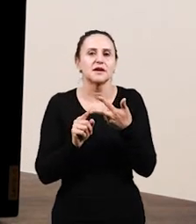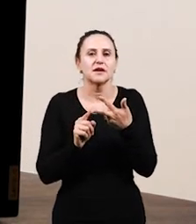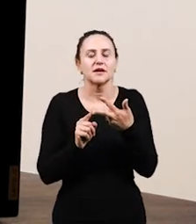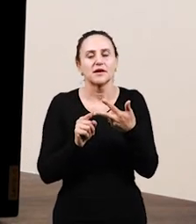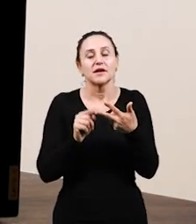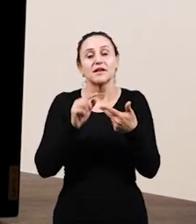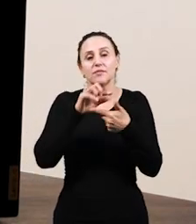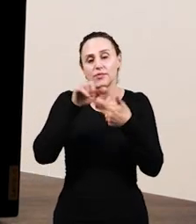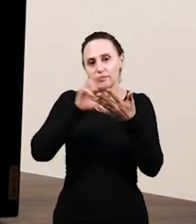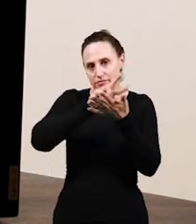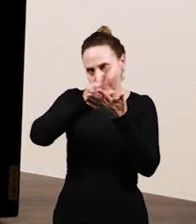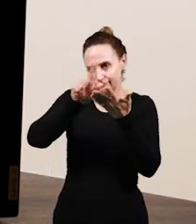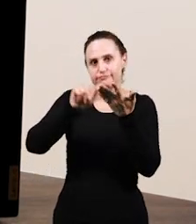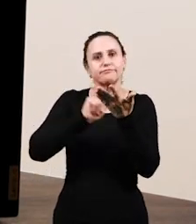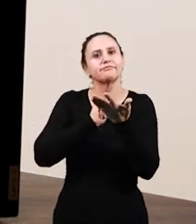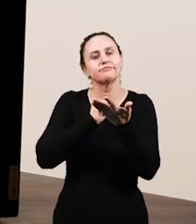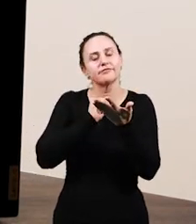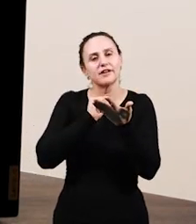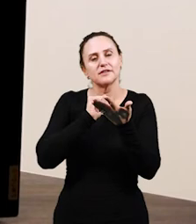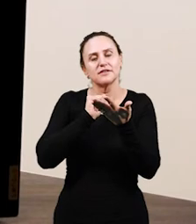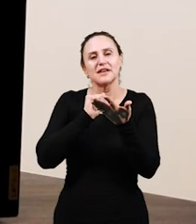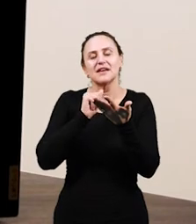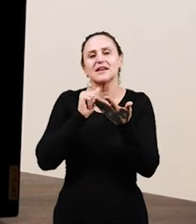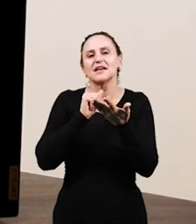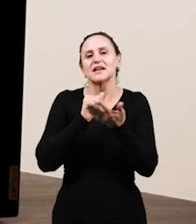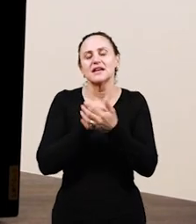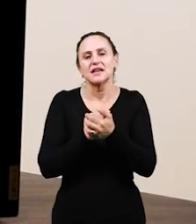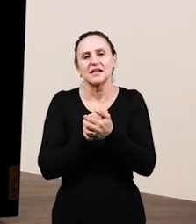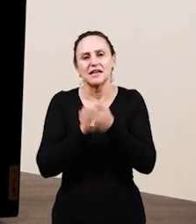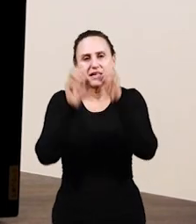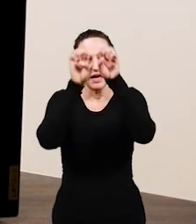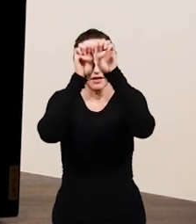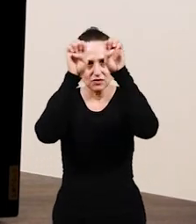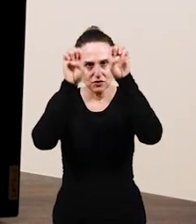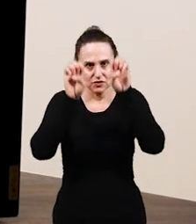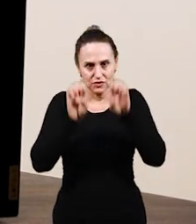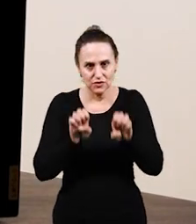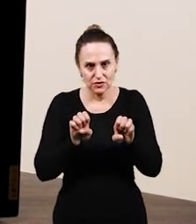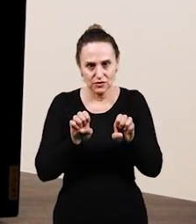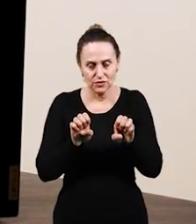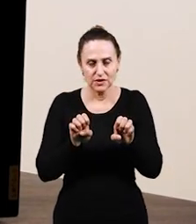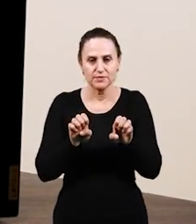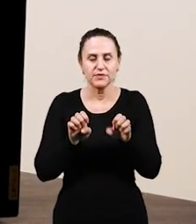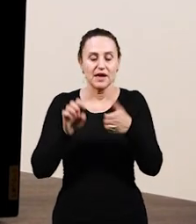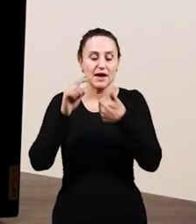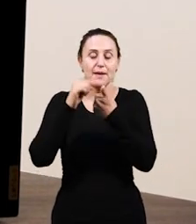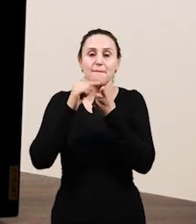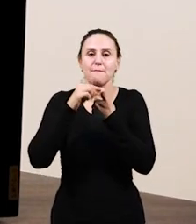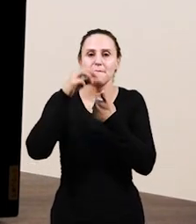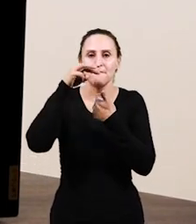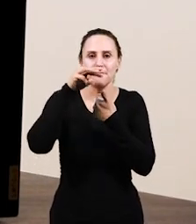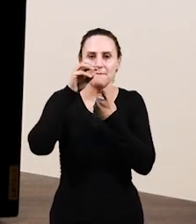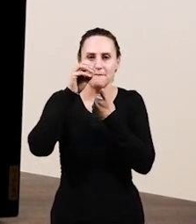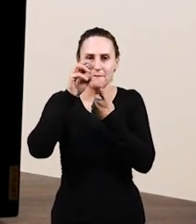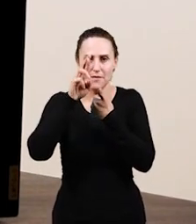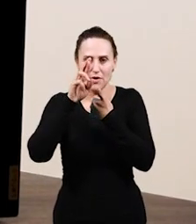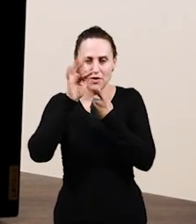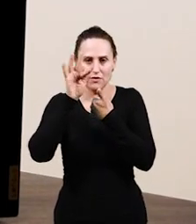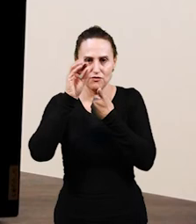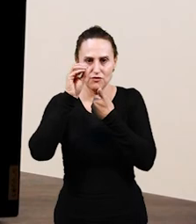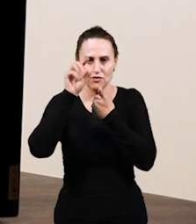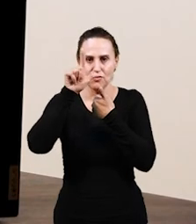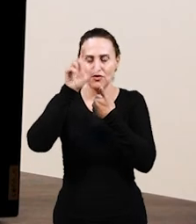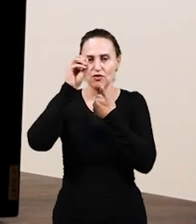exemplo ela se estrutura em fonologia morfologia e sintaxe Neto qualquer gramática normativa